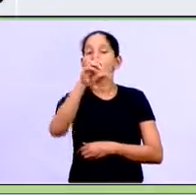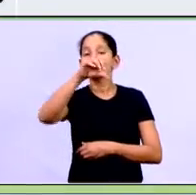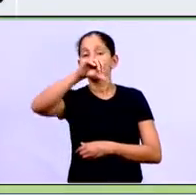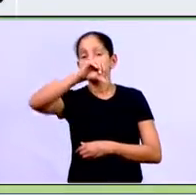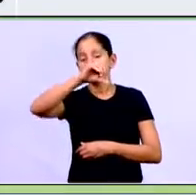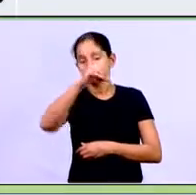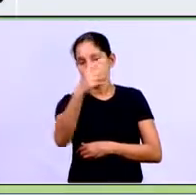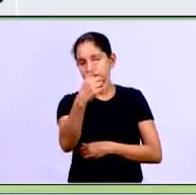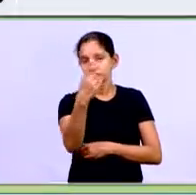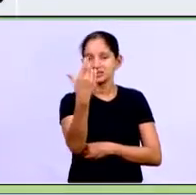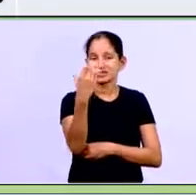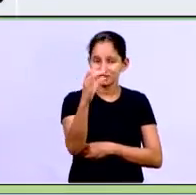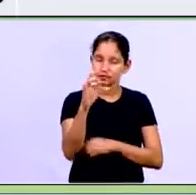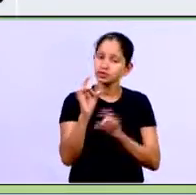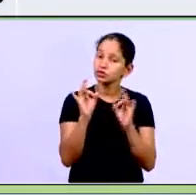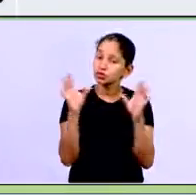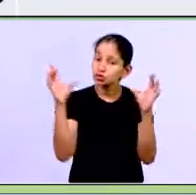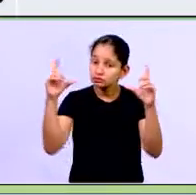R$2.867,91.